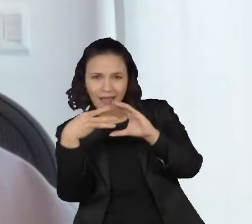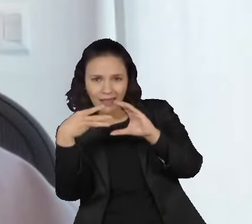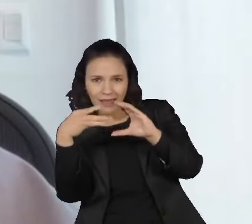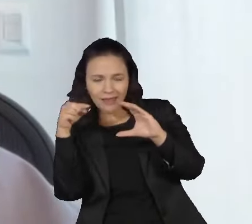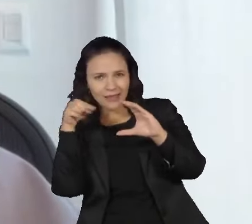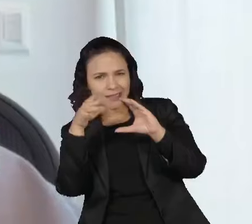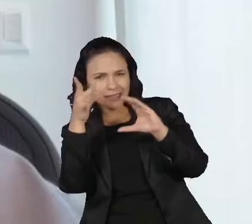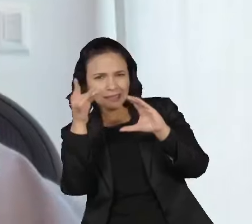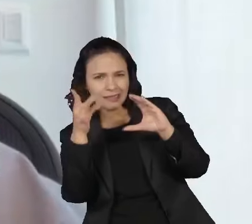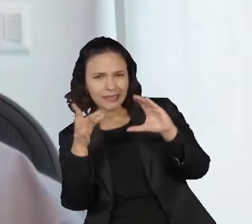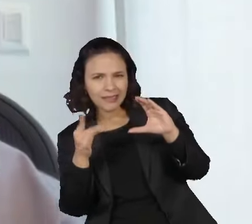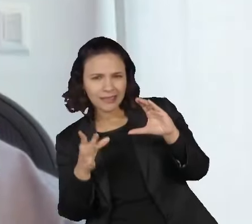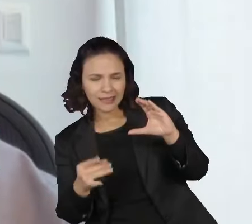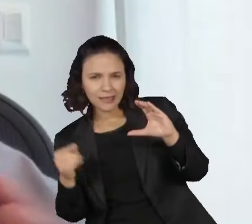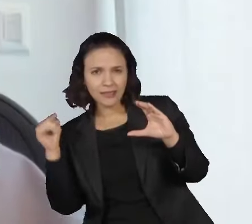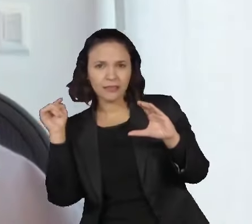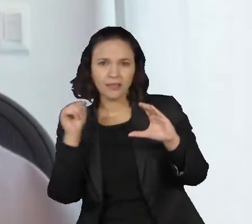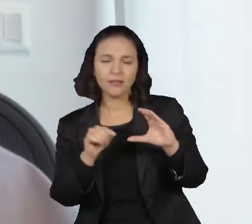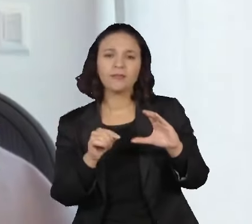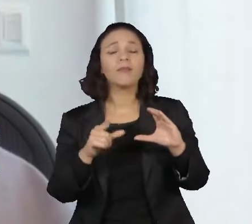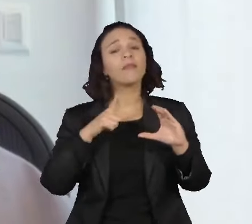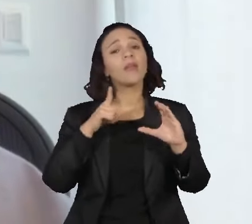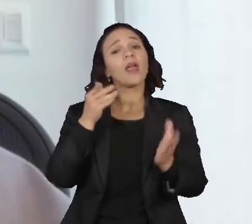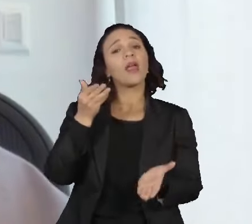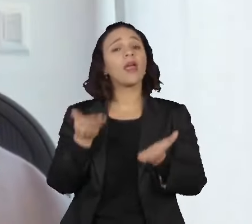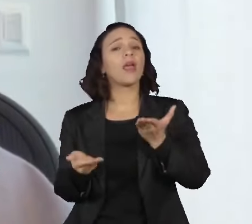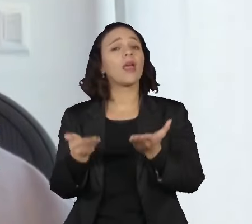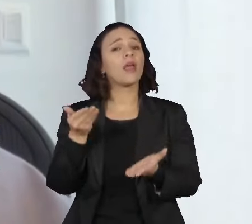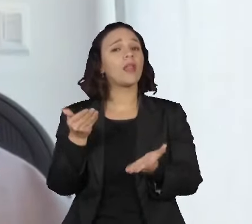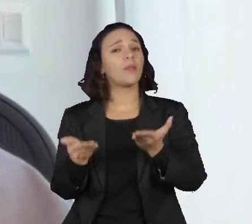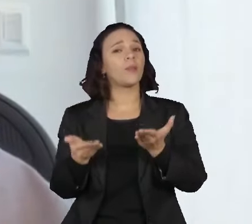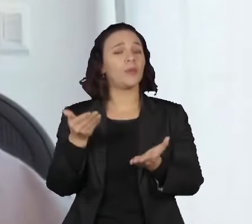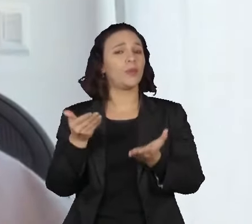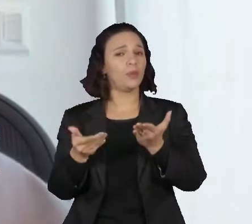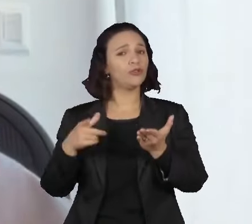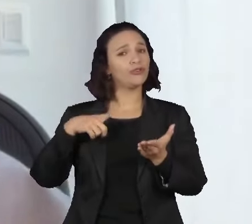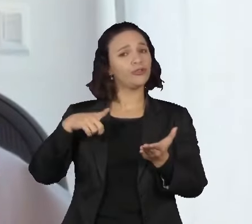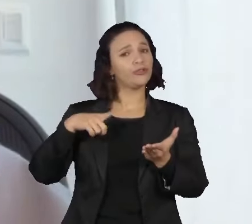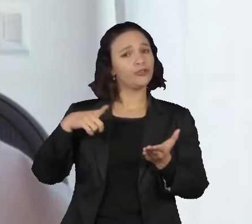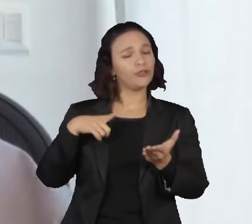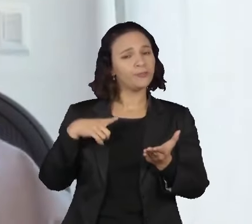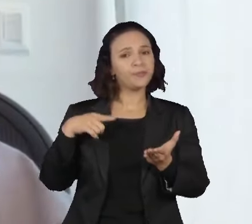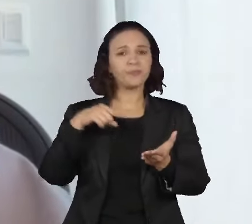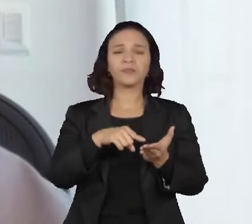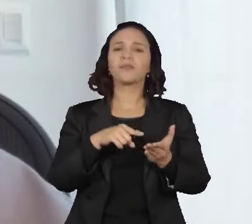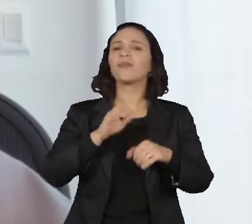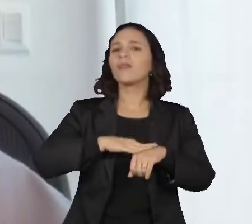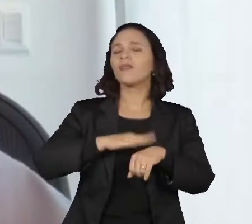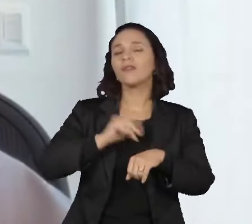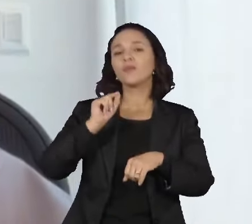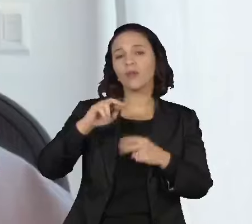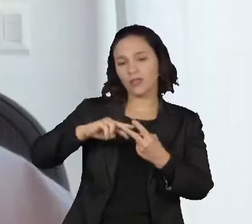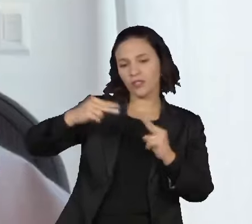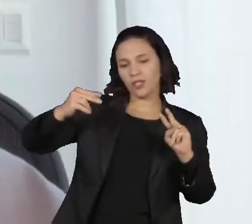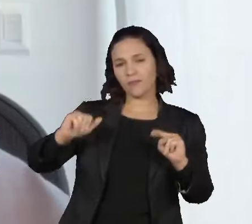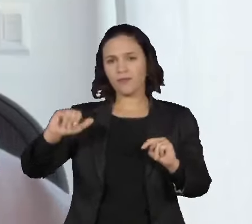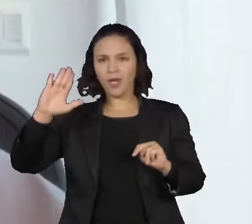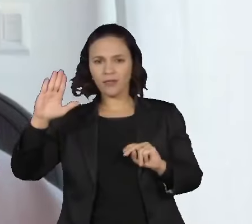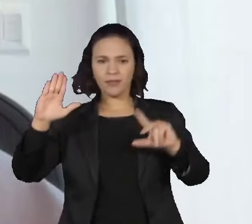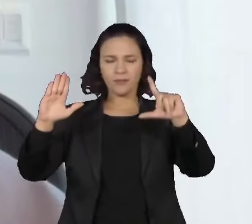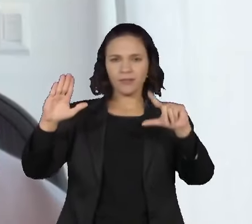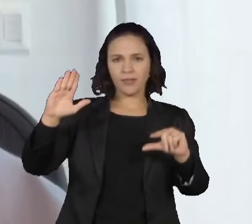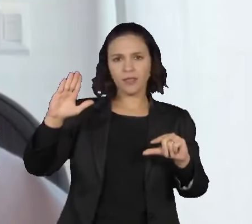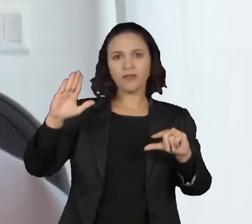complexa dentro das nossas células, existe um equilíbrio dentro delas que fazem com que mais genes ou menos genes